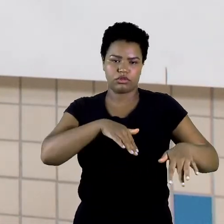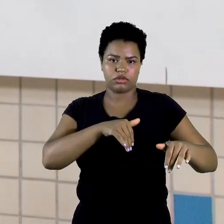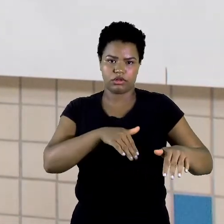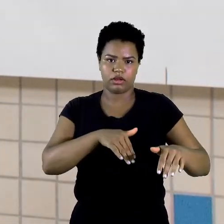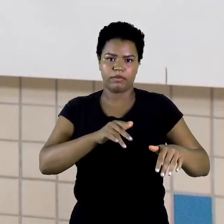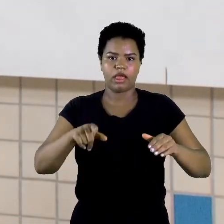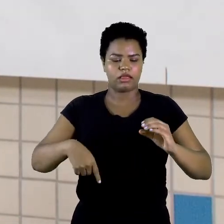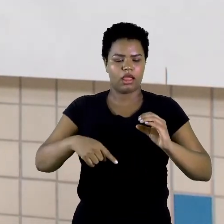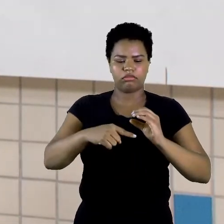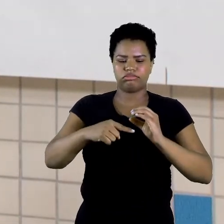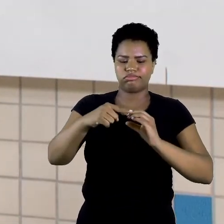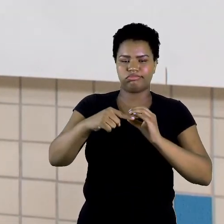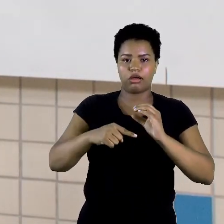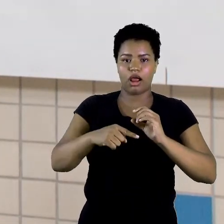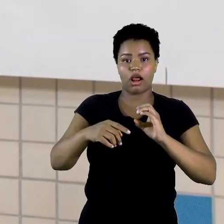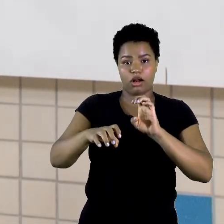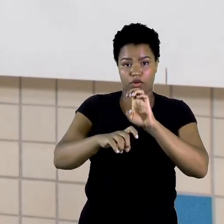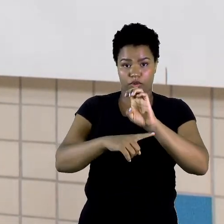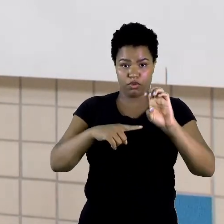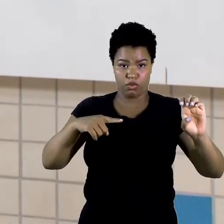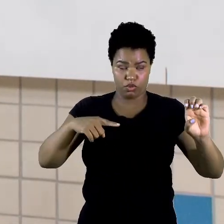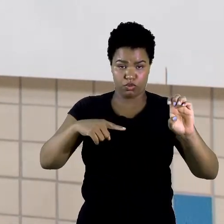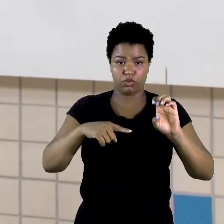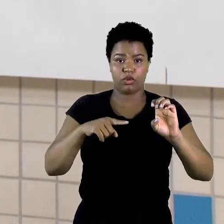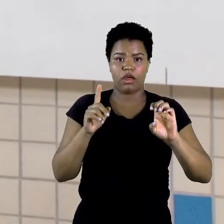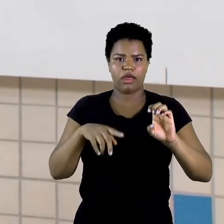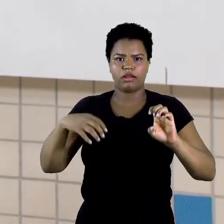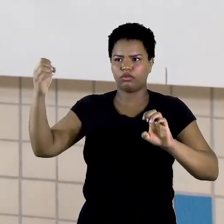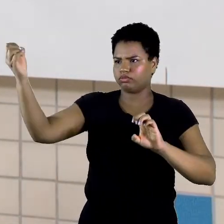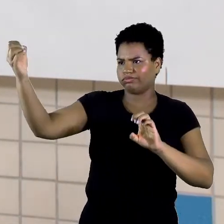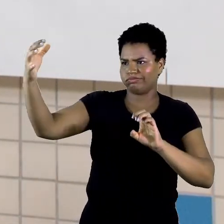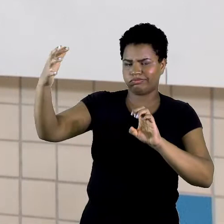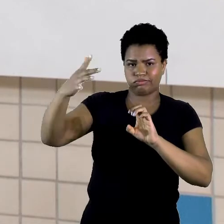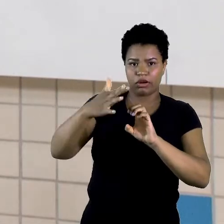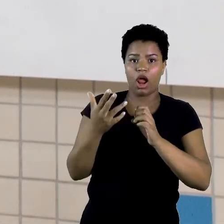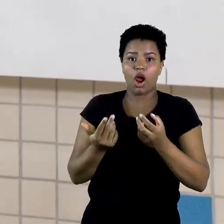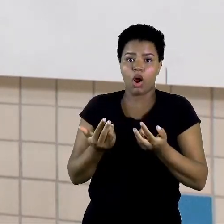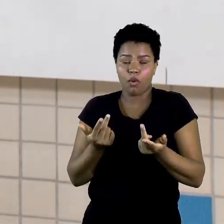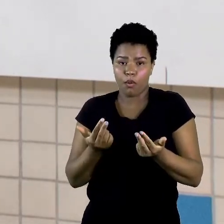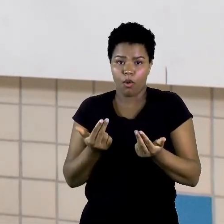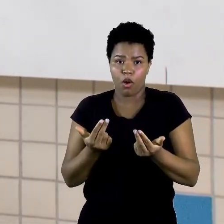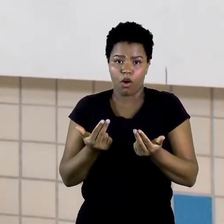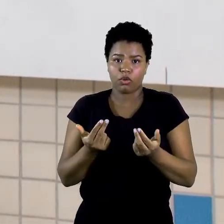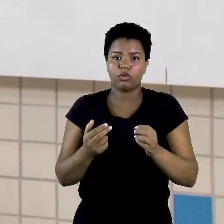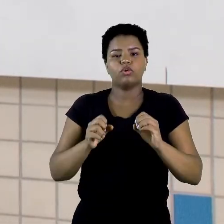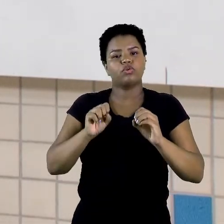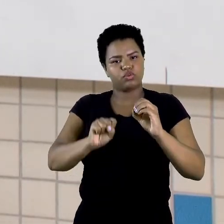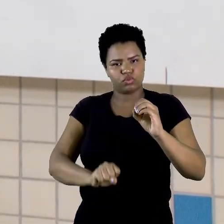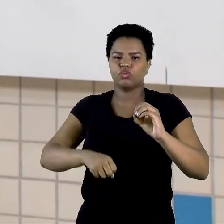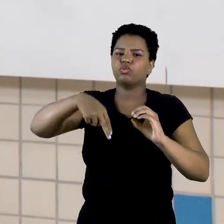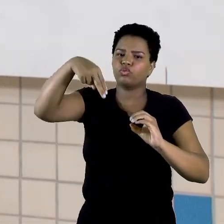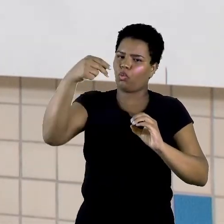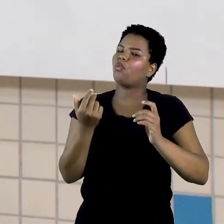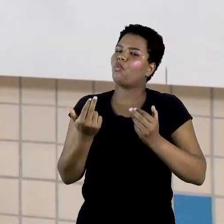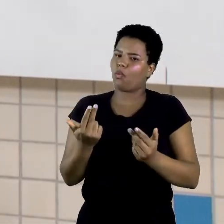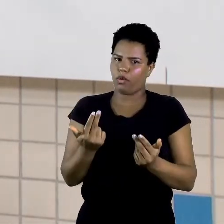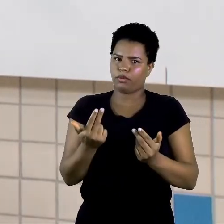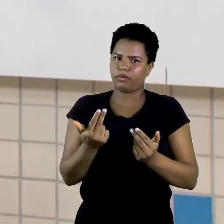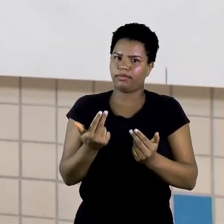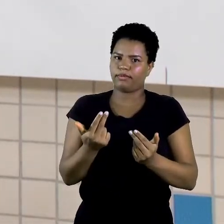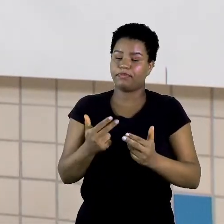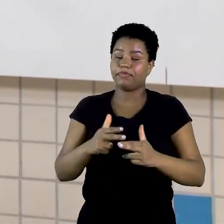Equador. Dessa forma, esses raios irradiam igualmente para os 2 hemisférios. Com isso,